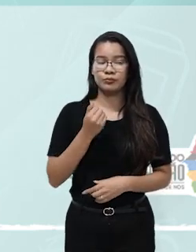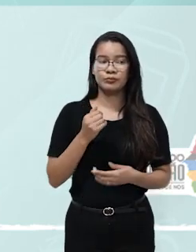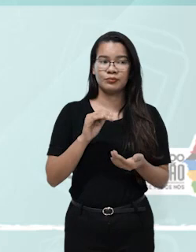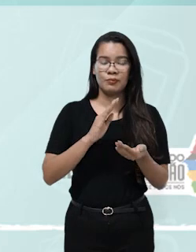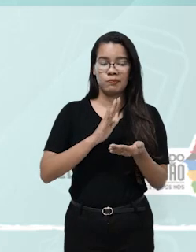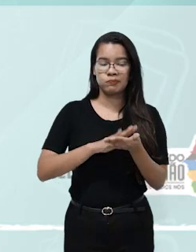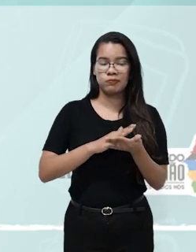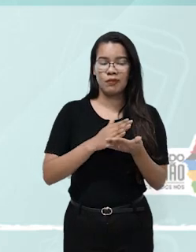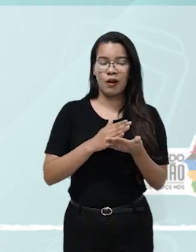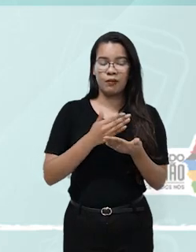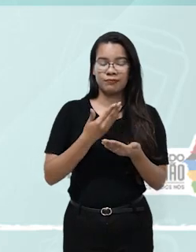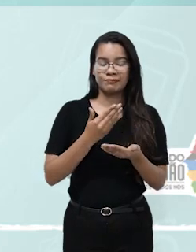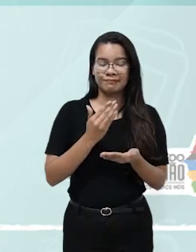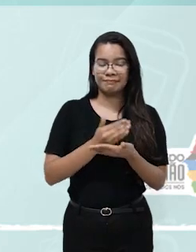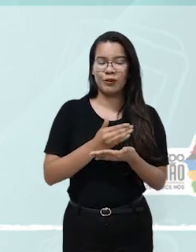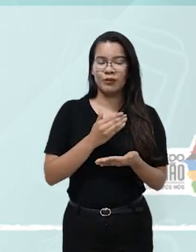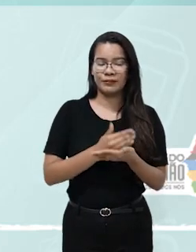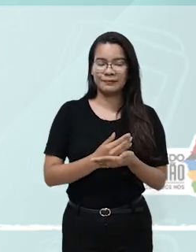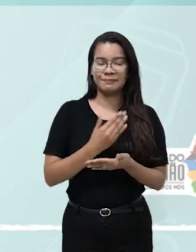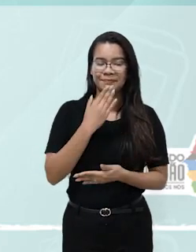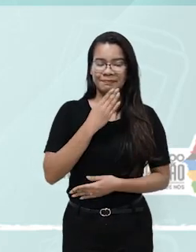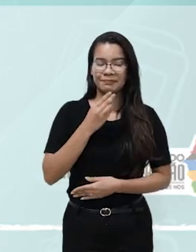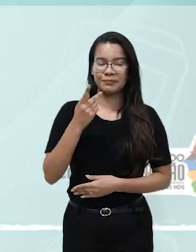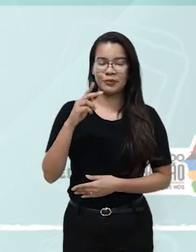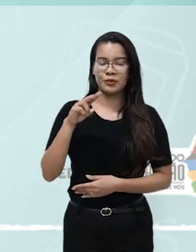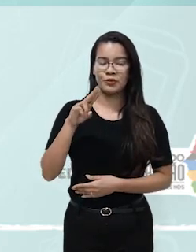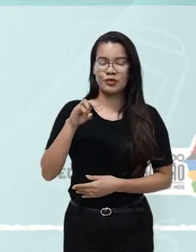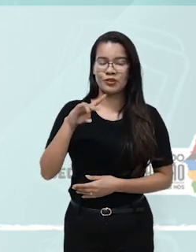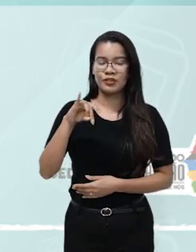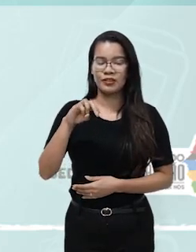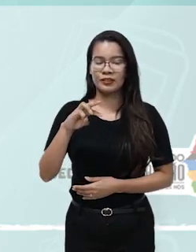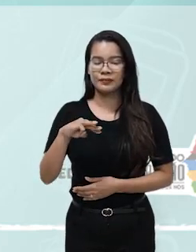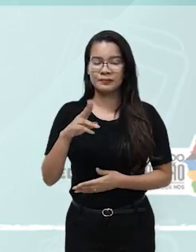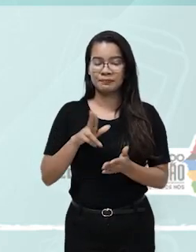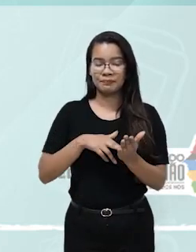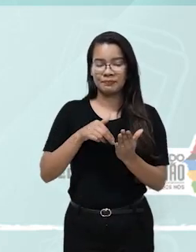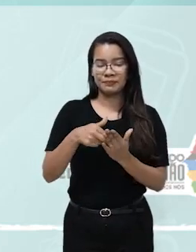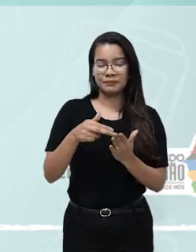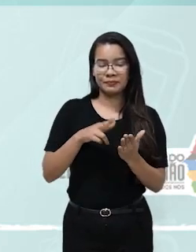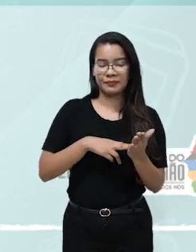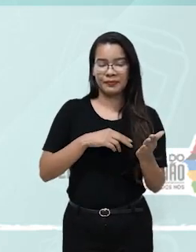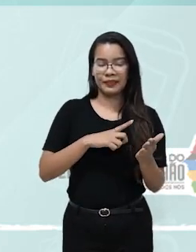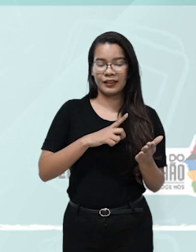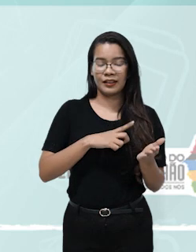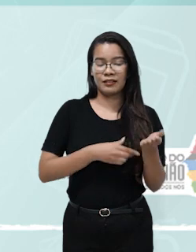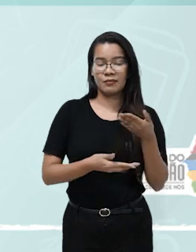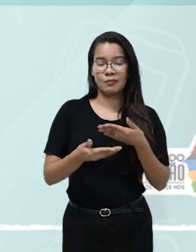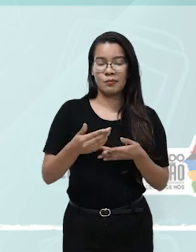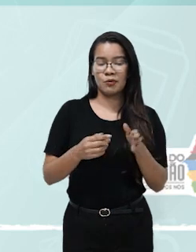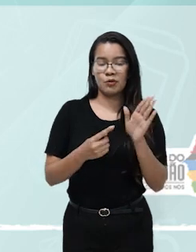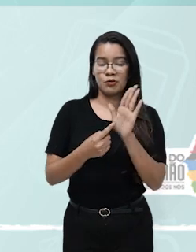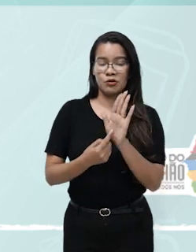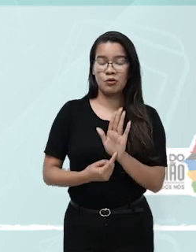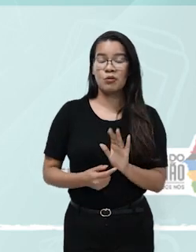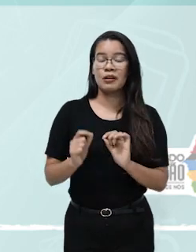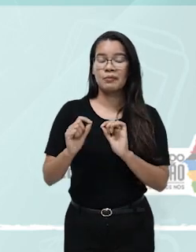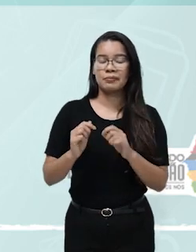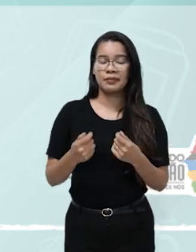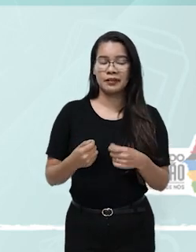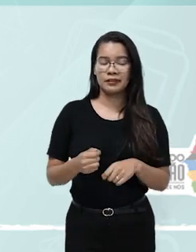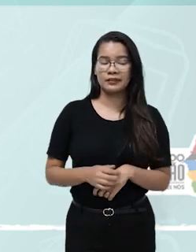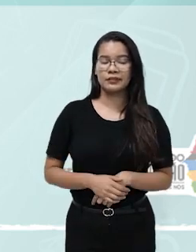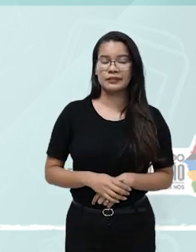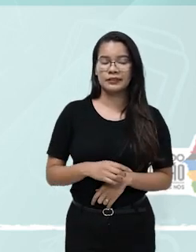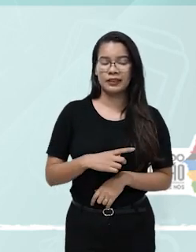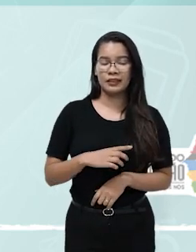delícia. Tem os ingredientes: óleo para untar, meia lata de leite condensado, meia xícara de chá de leite, etc, etc. Tem